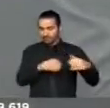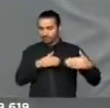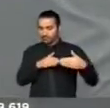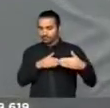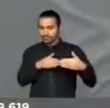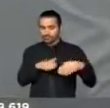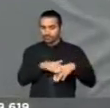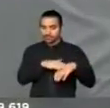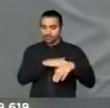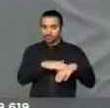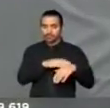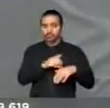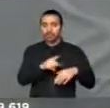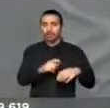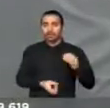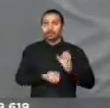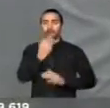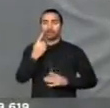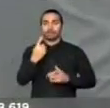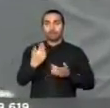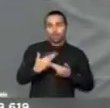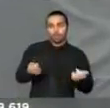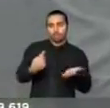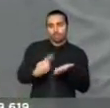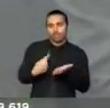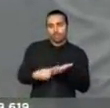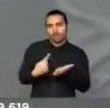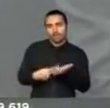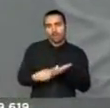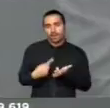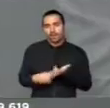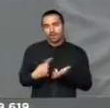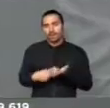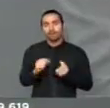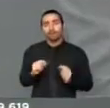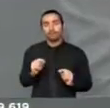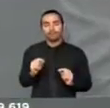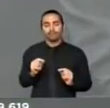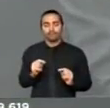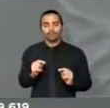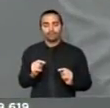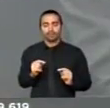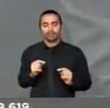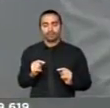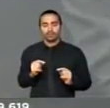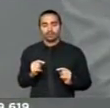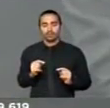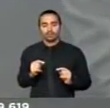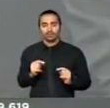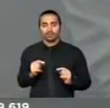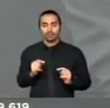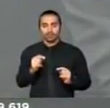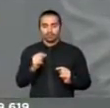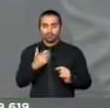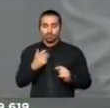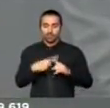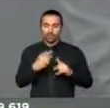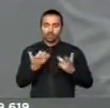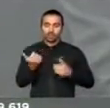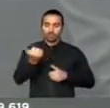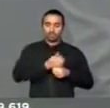dali manobras ou tramas, né, para que possa, de certa maneira, se perpetuar do poder,